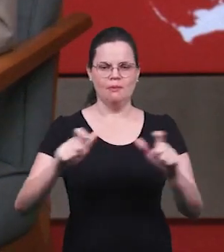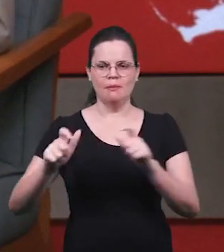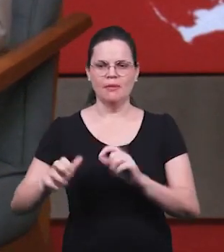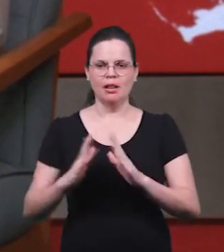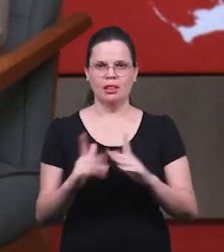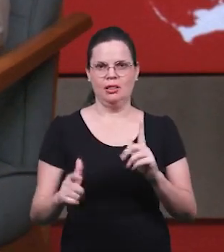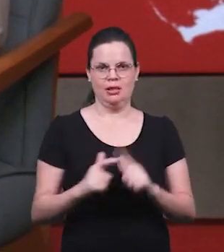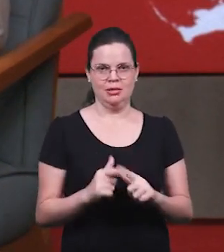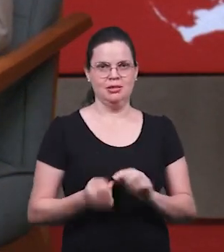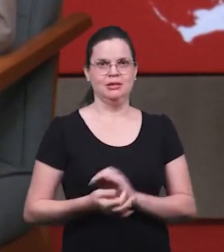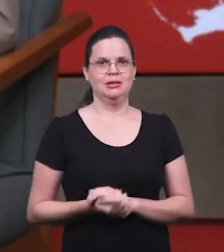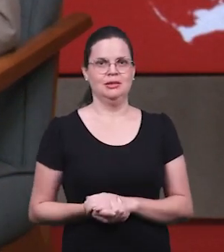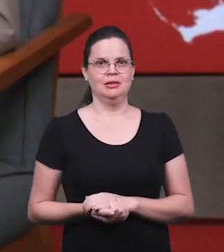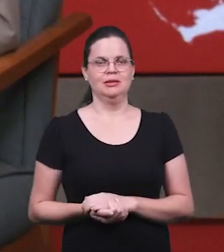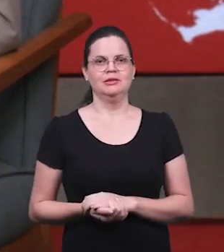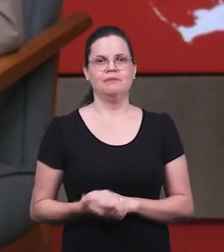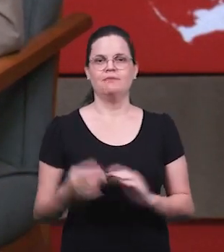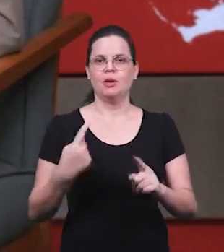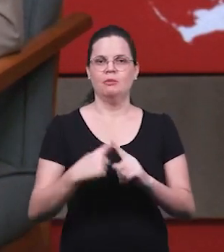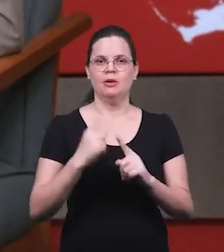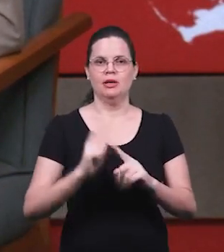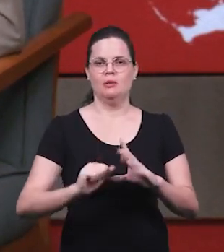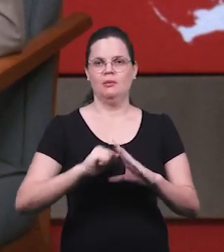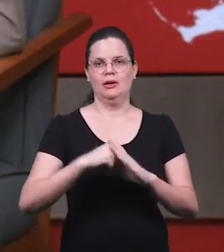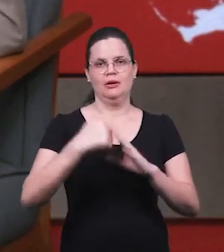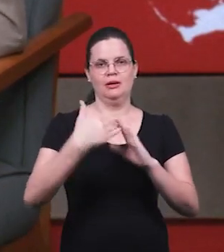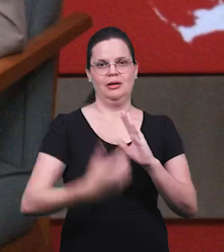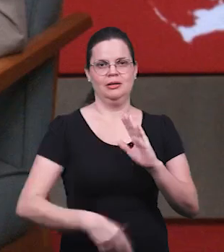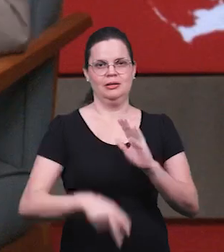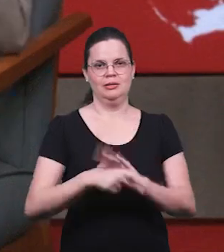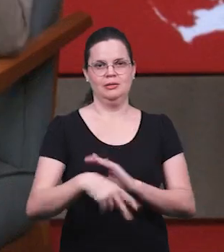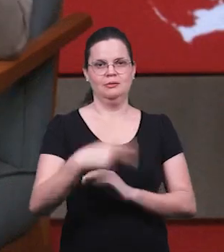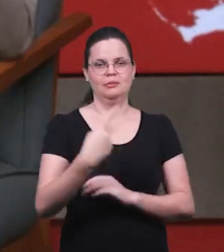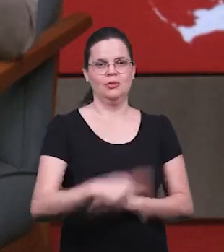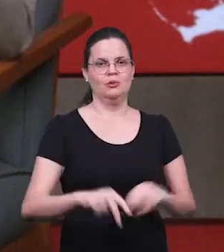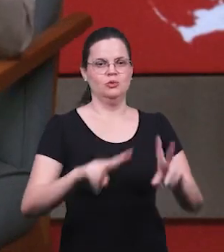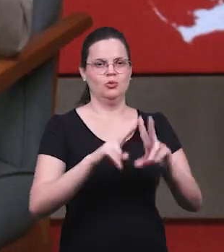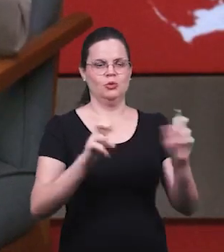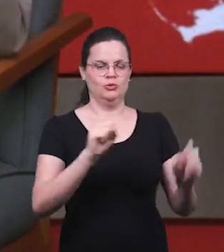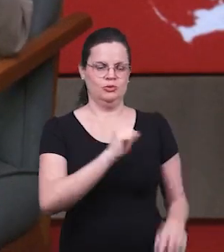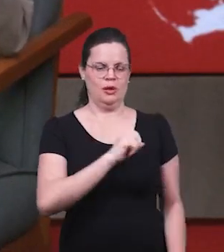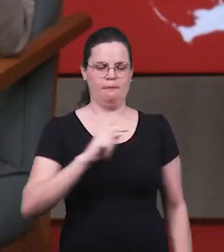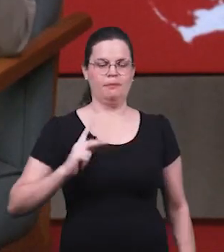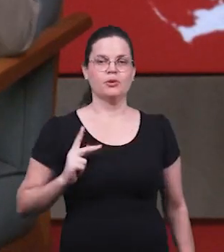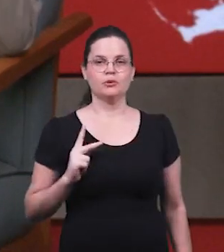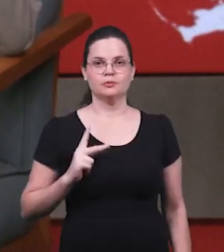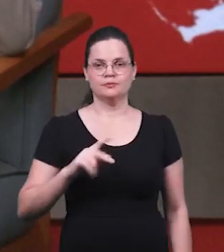o apostolado, isso é uma característica do conceito